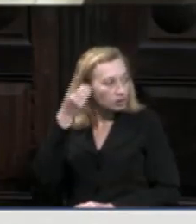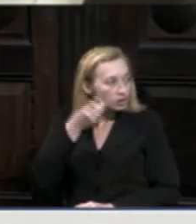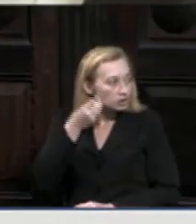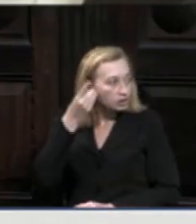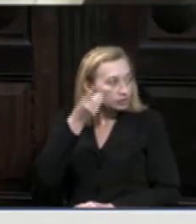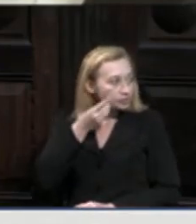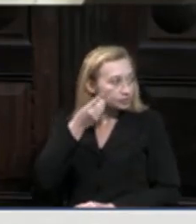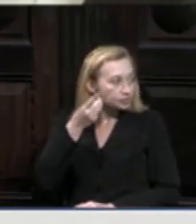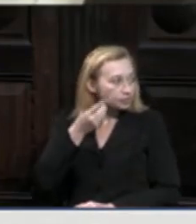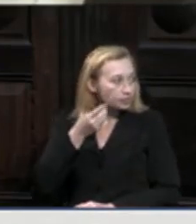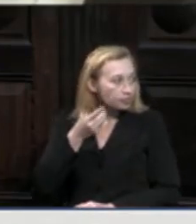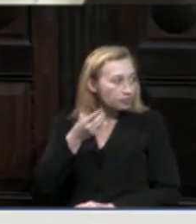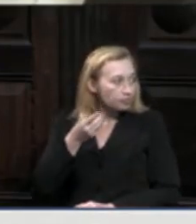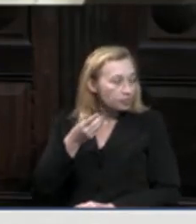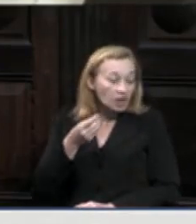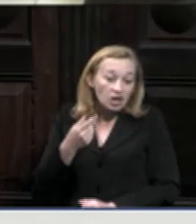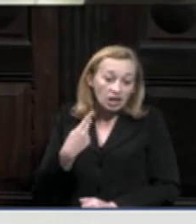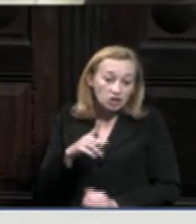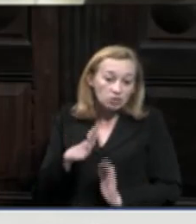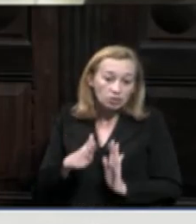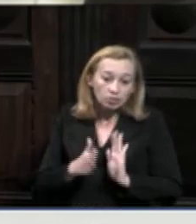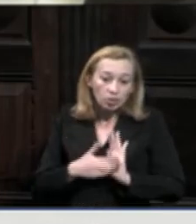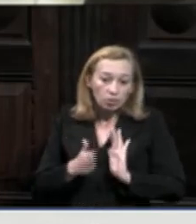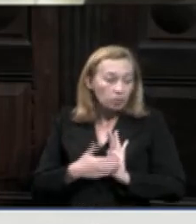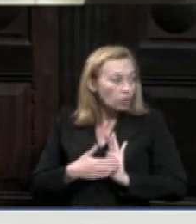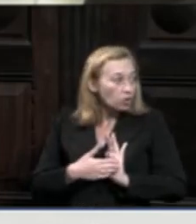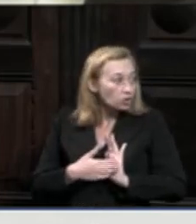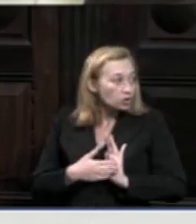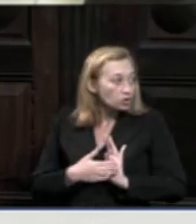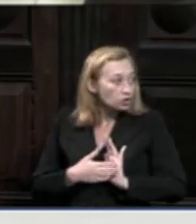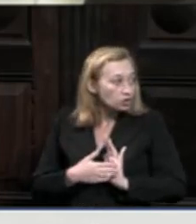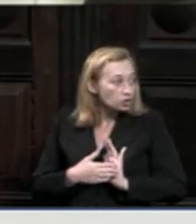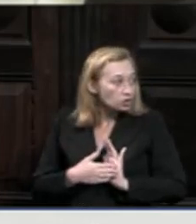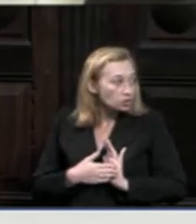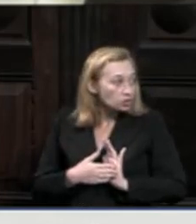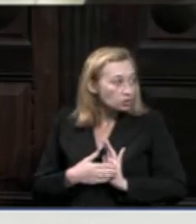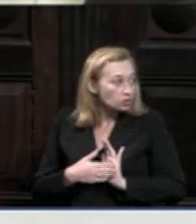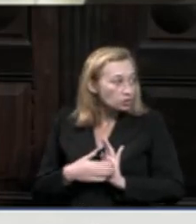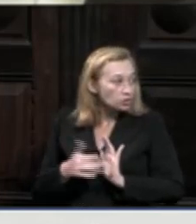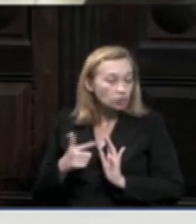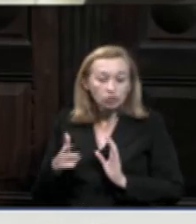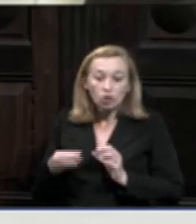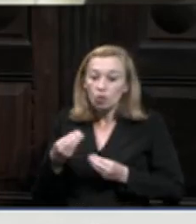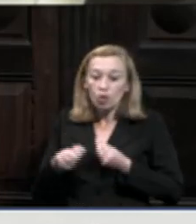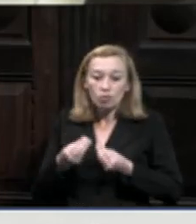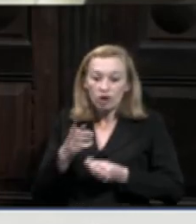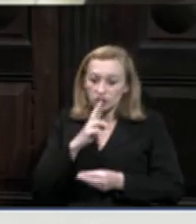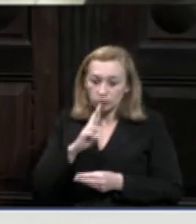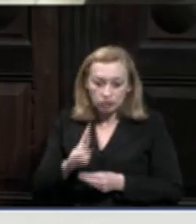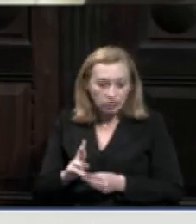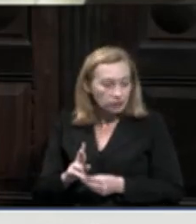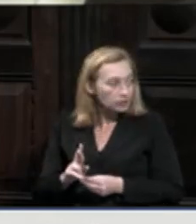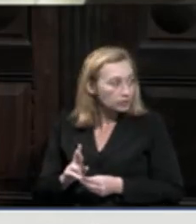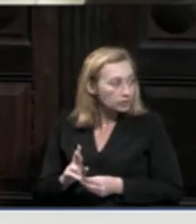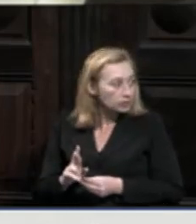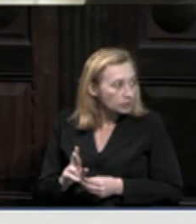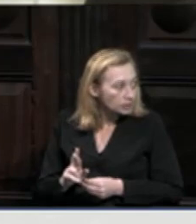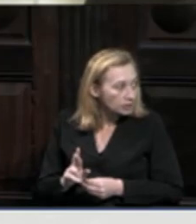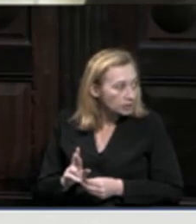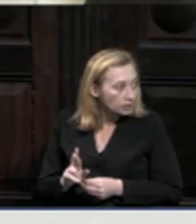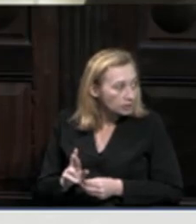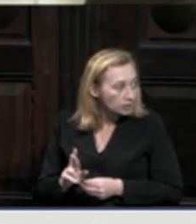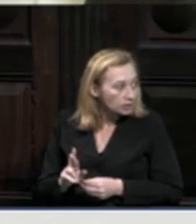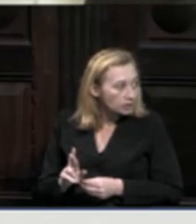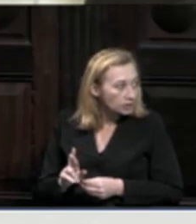lamentavelmente, sua proposta não encontra respaldo regimental. Para que